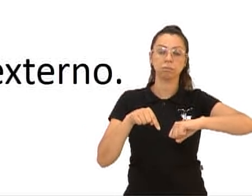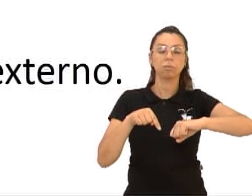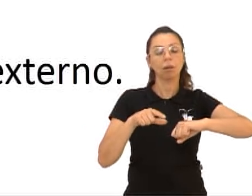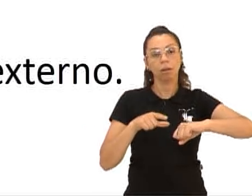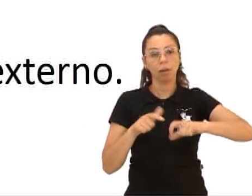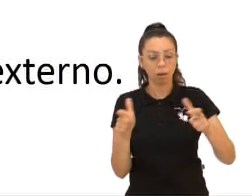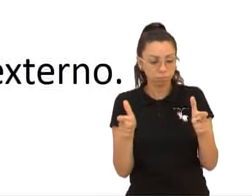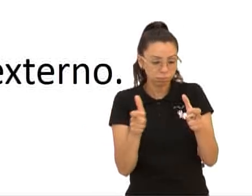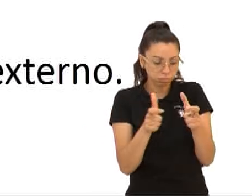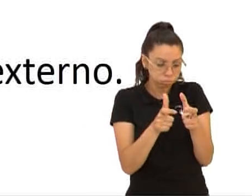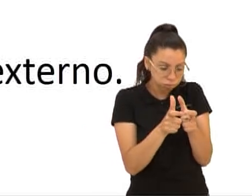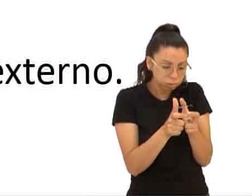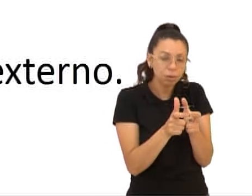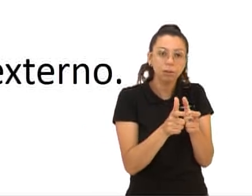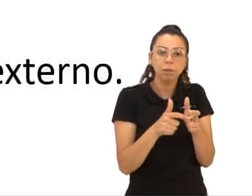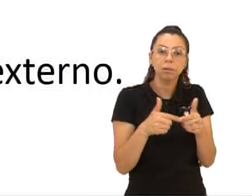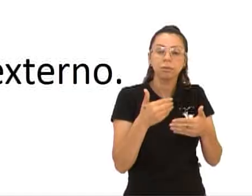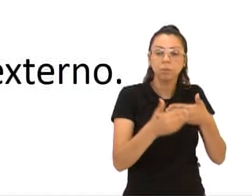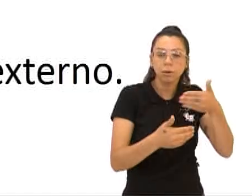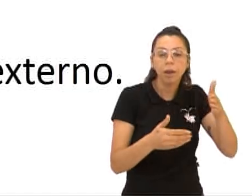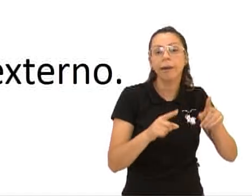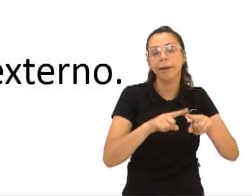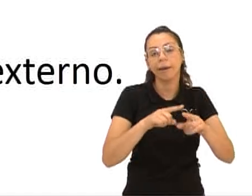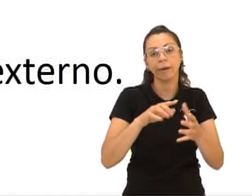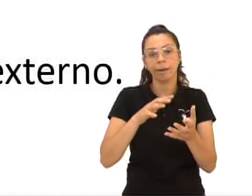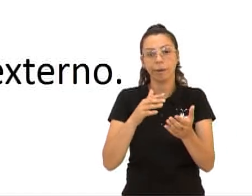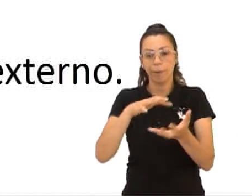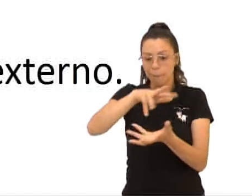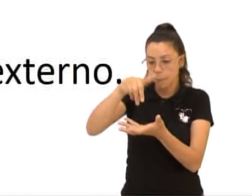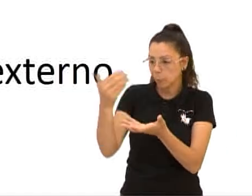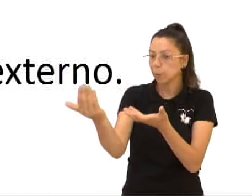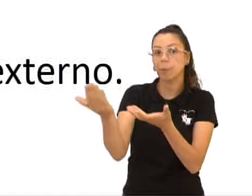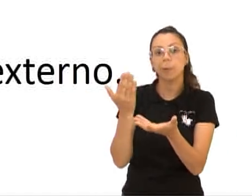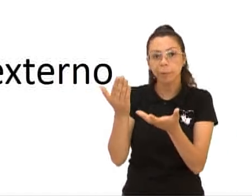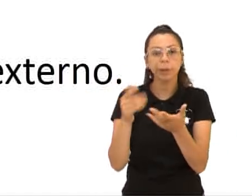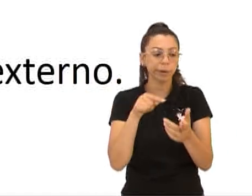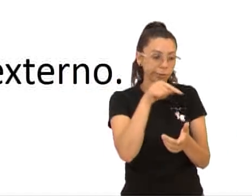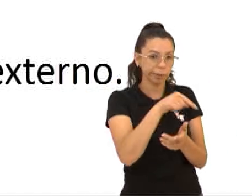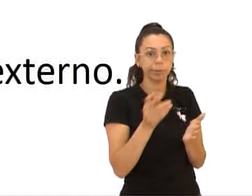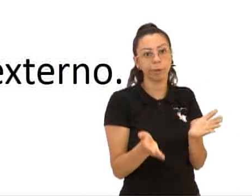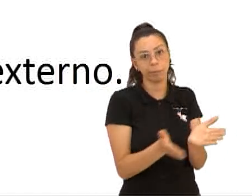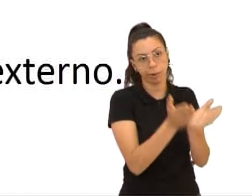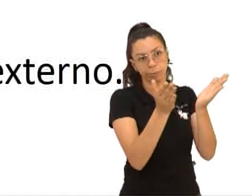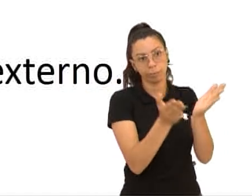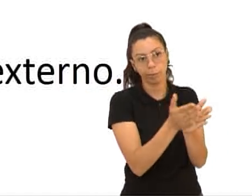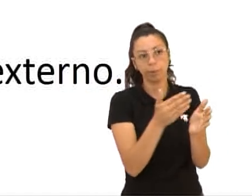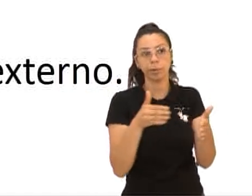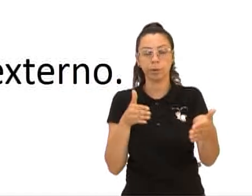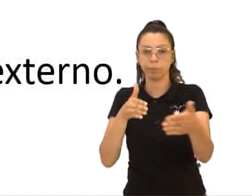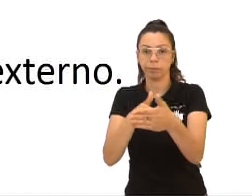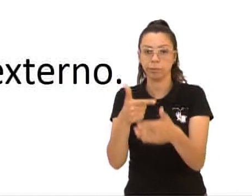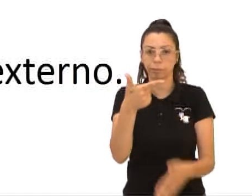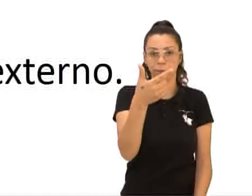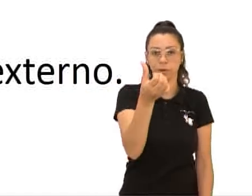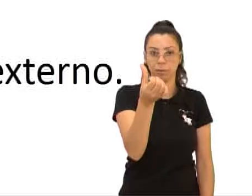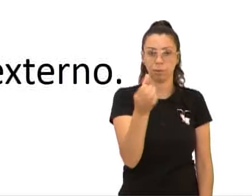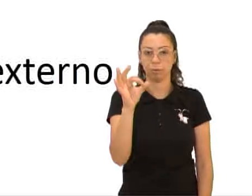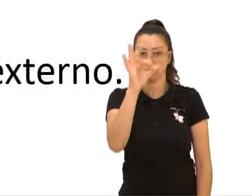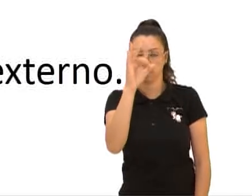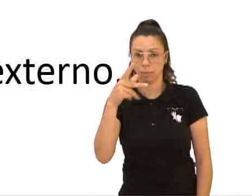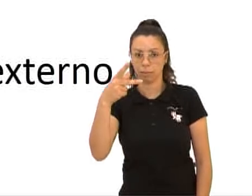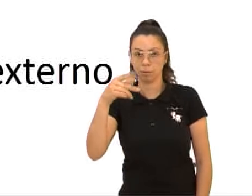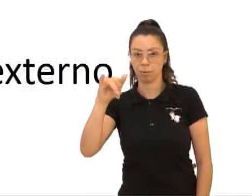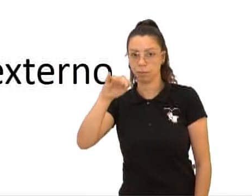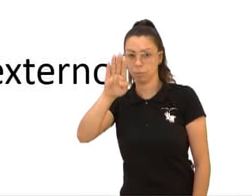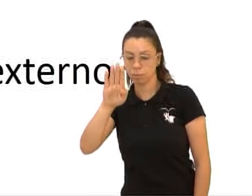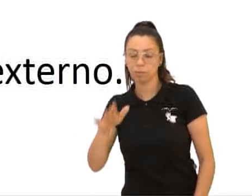menos desenvolvidas, mais pobres, né, do mundo. A participação do continente se limita a cerca de 26% do PIB. O